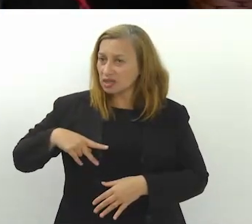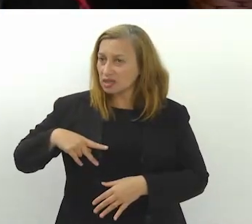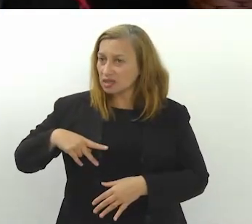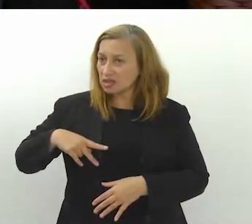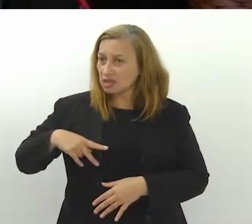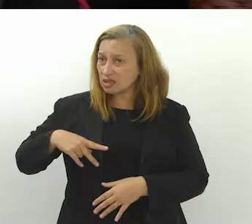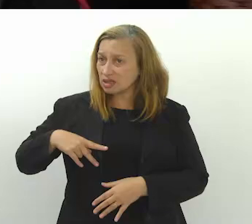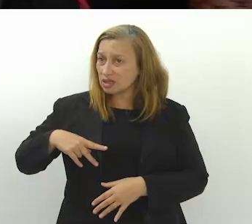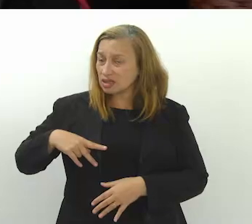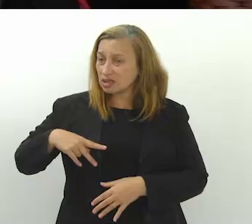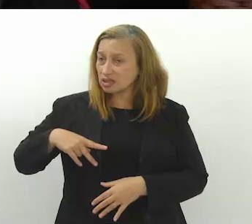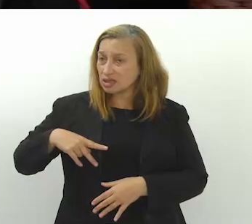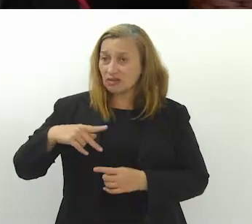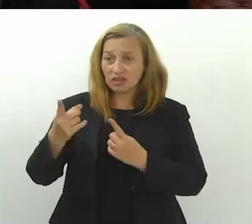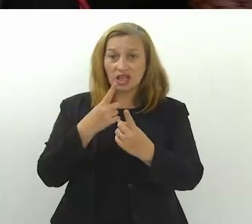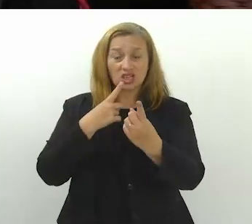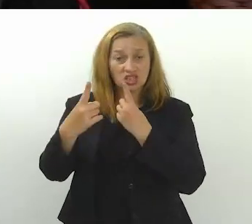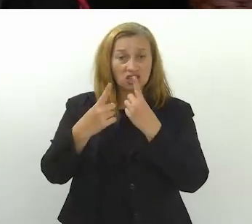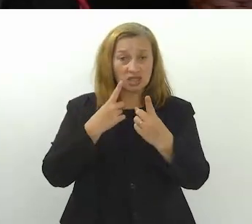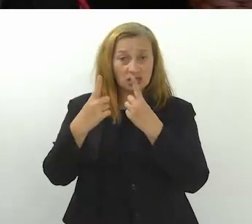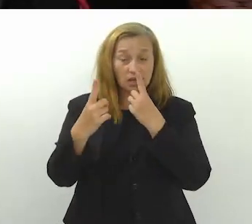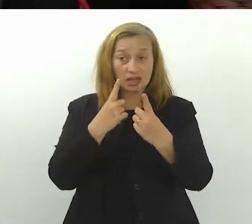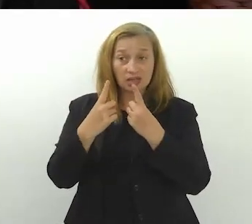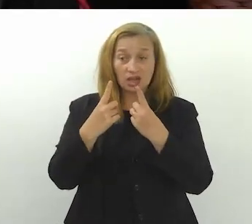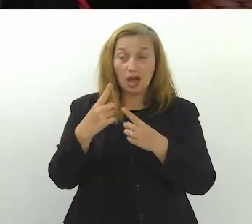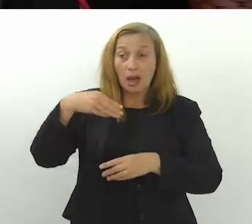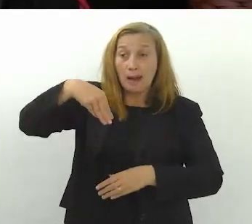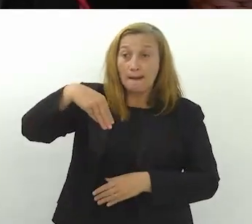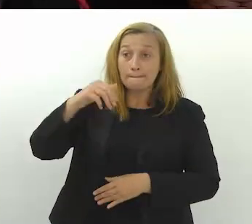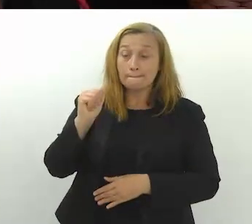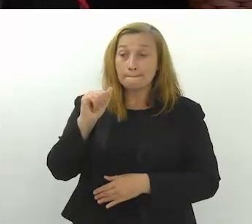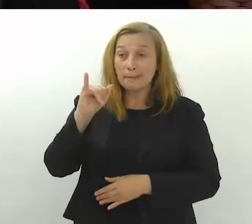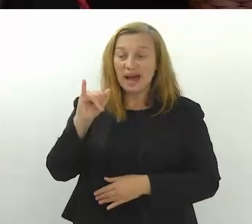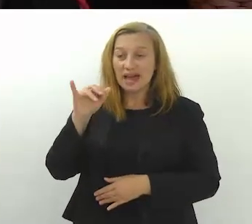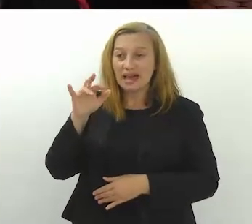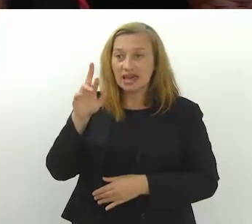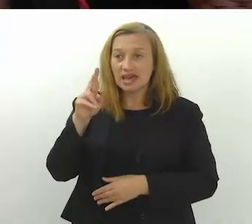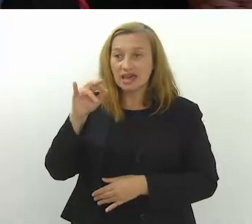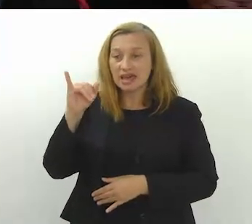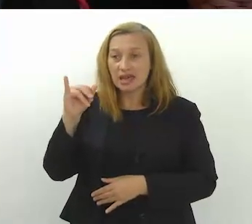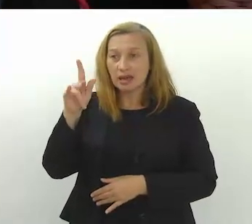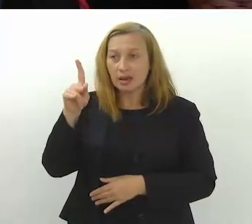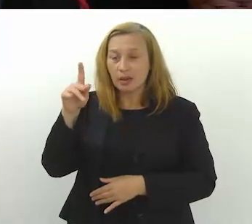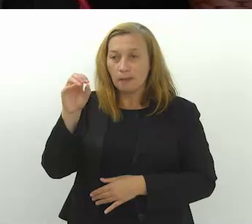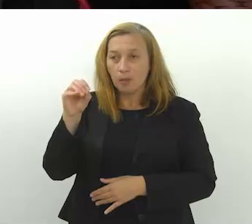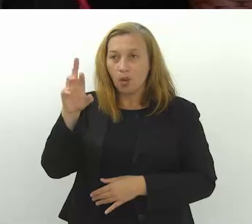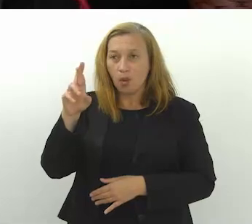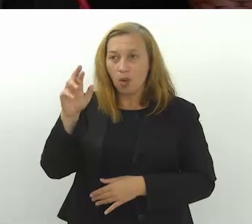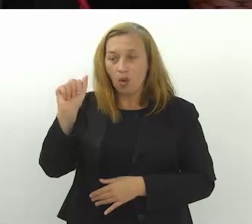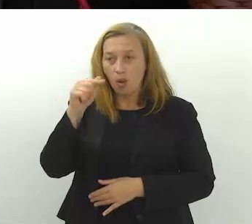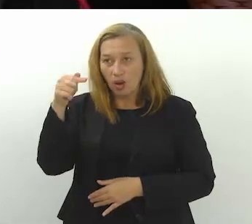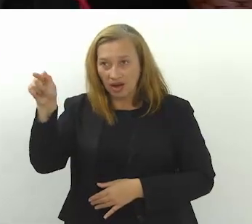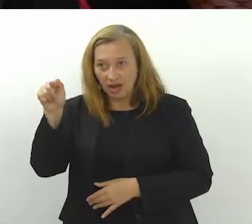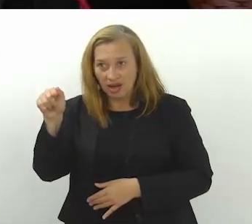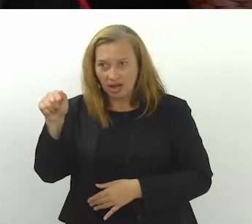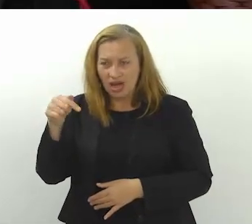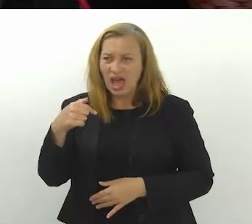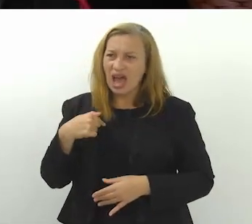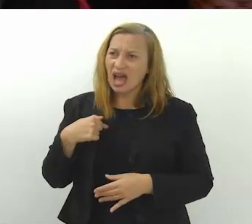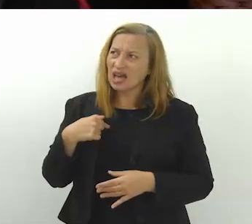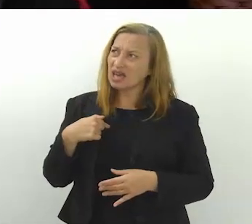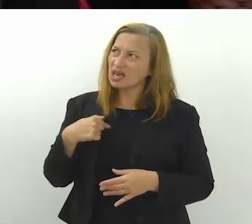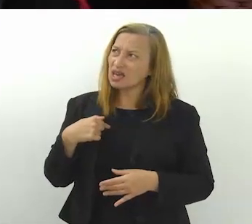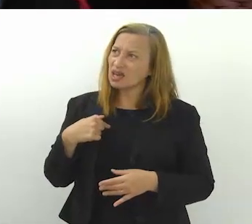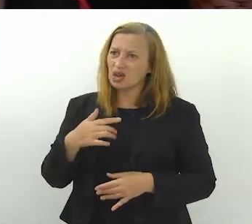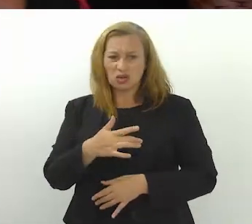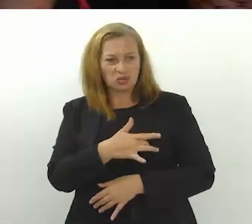Certo? ali na estrada, né, em Mairiporã. Quer dizer, aí os palmeirenses ficaram ligados, ó, os caras saíram de Curitiba, vão passar